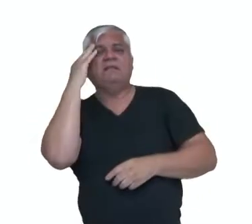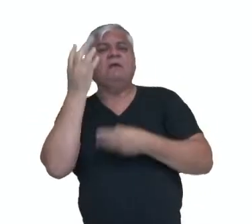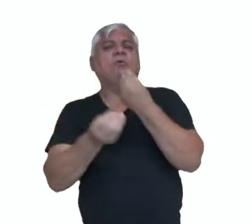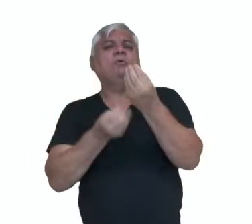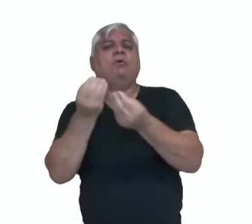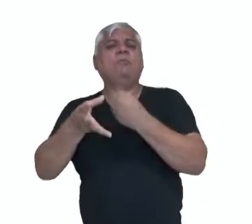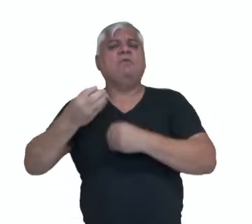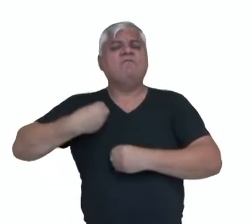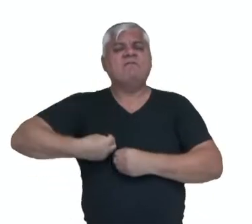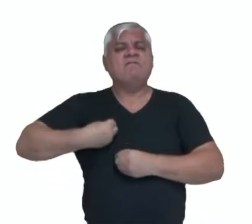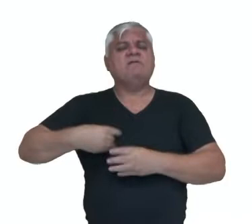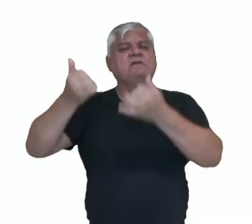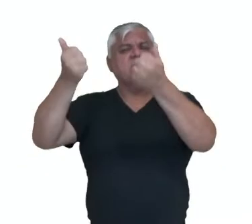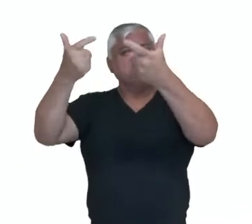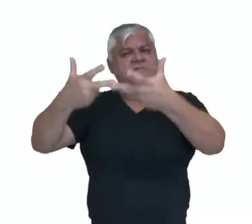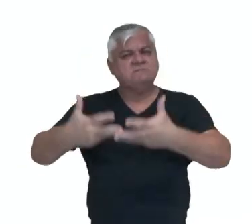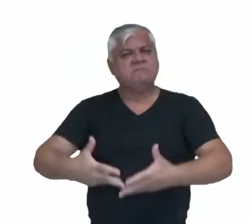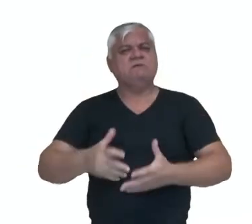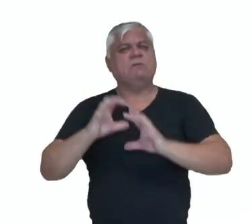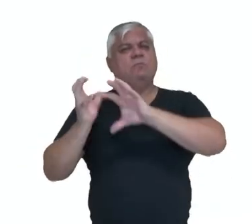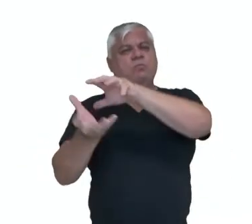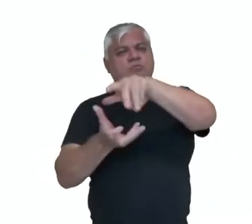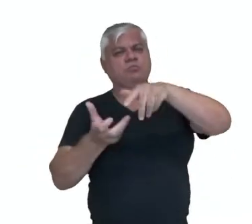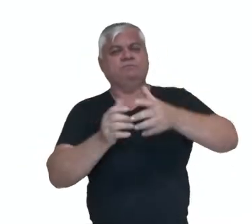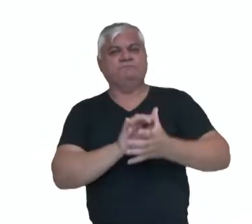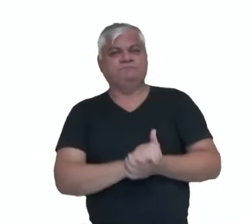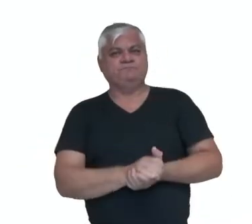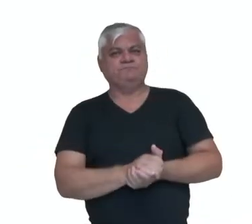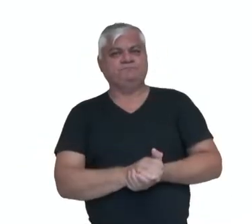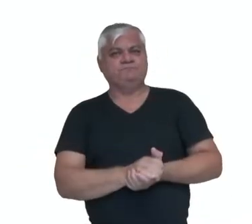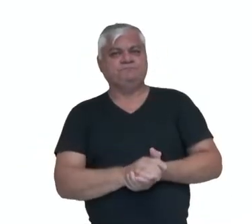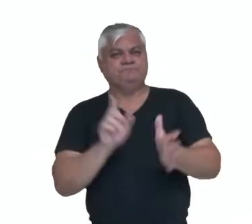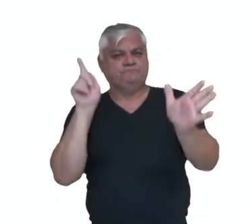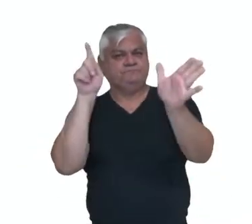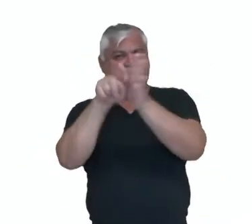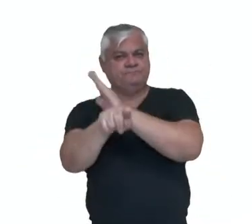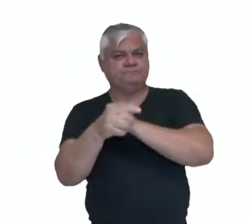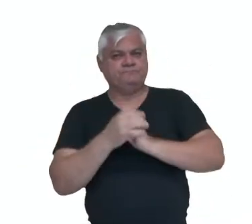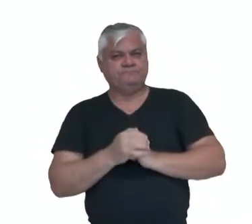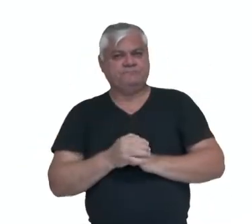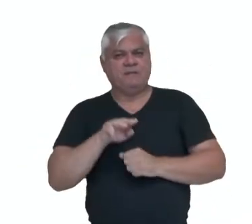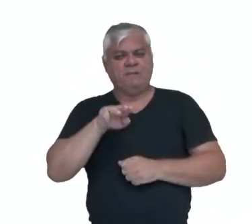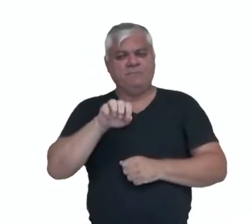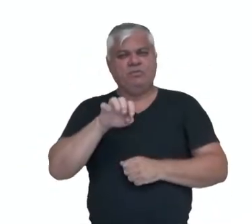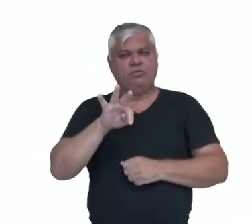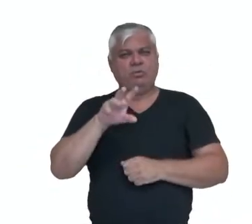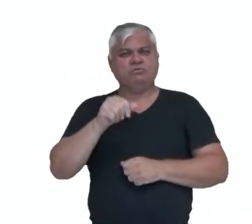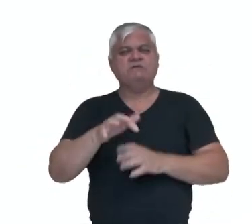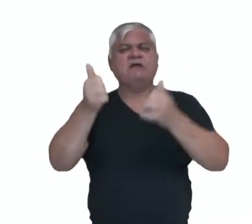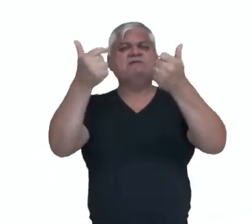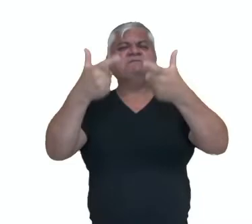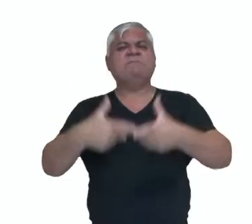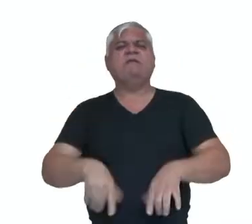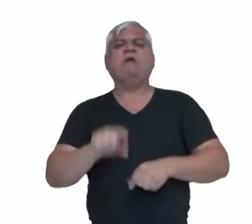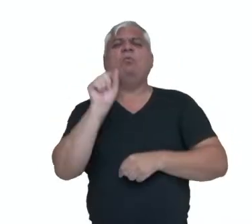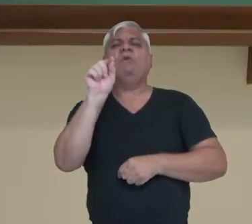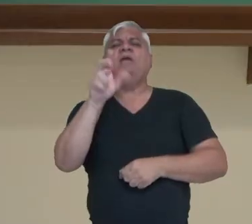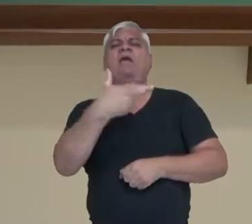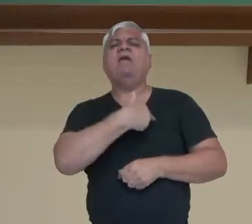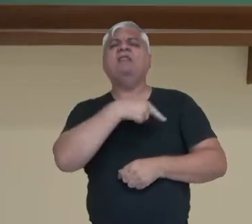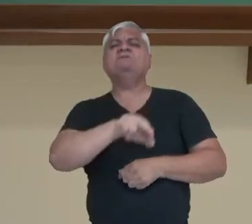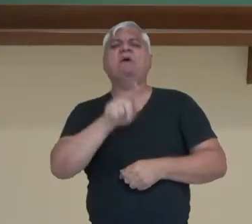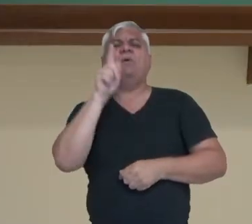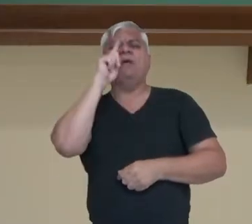sua história e como explicavam o seu mundo. Vamos resolver? O que é mitologia? Explique tendo como relação a religião na Grécia